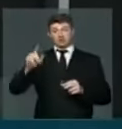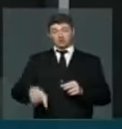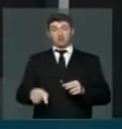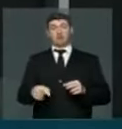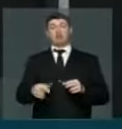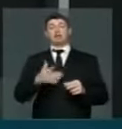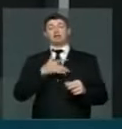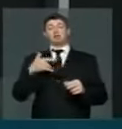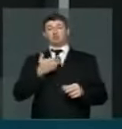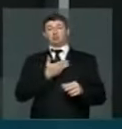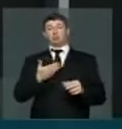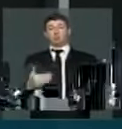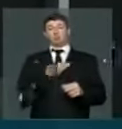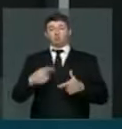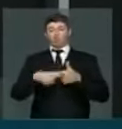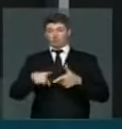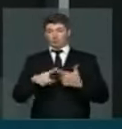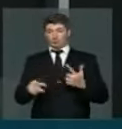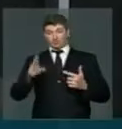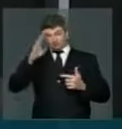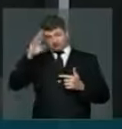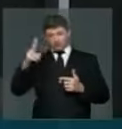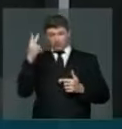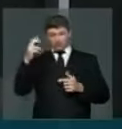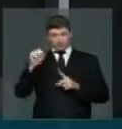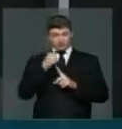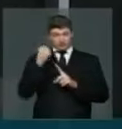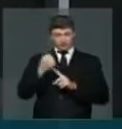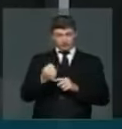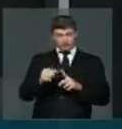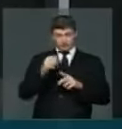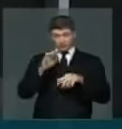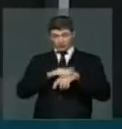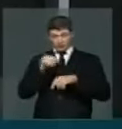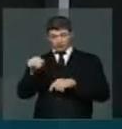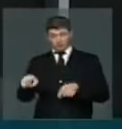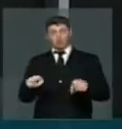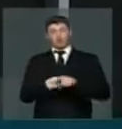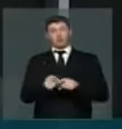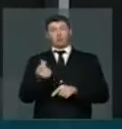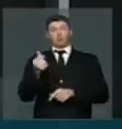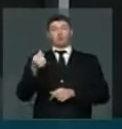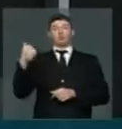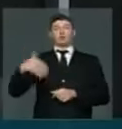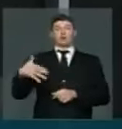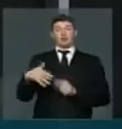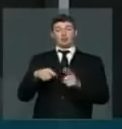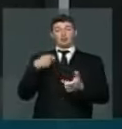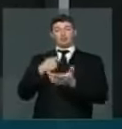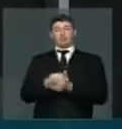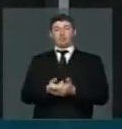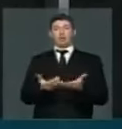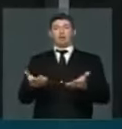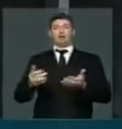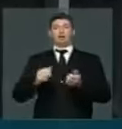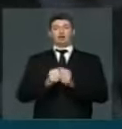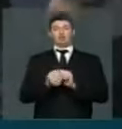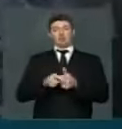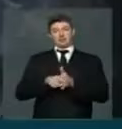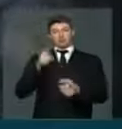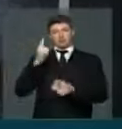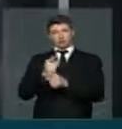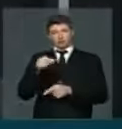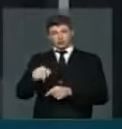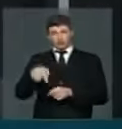saúde pública, tanto pela extensão e valor social da doença, como pelo custo financeiro necessário a seu adequado